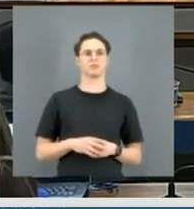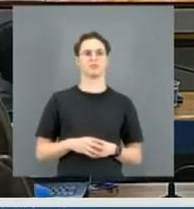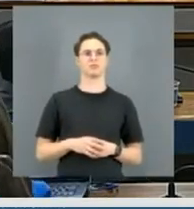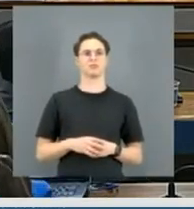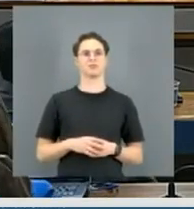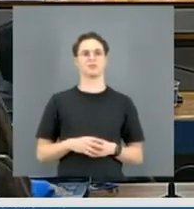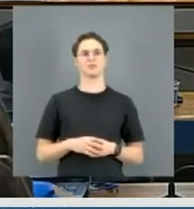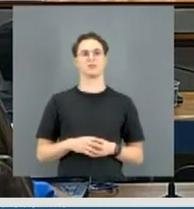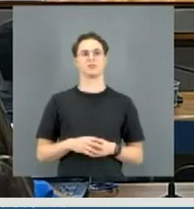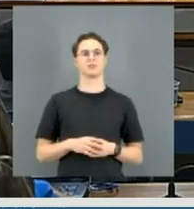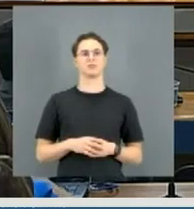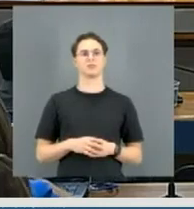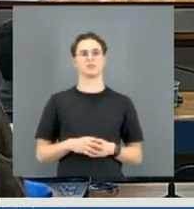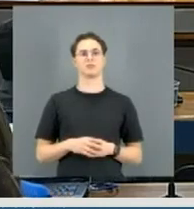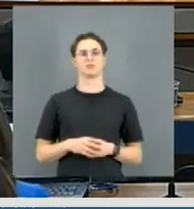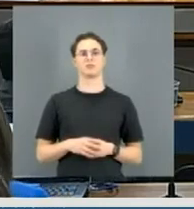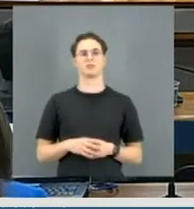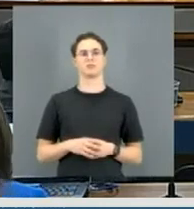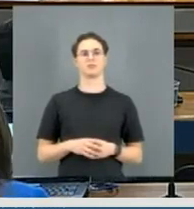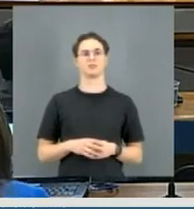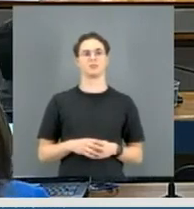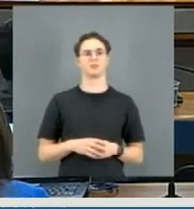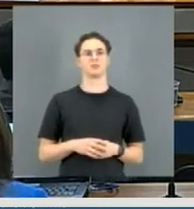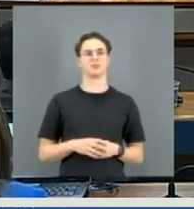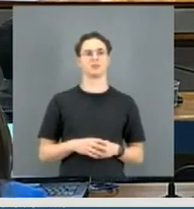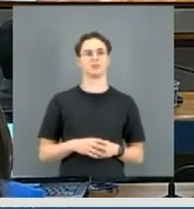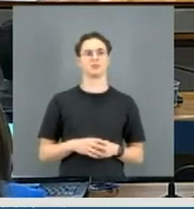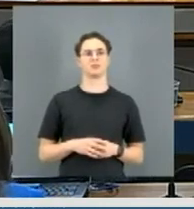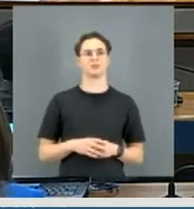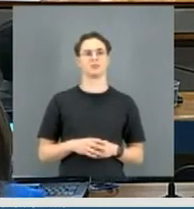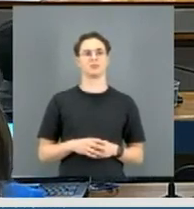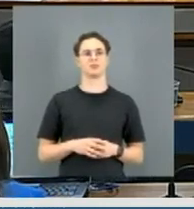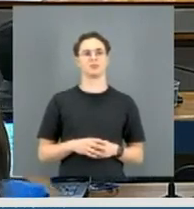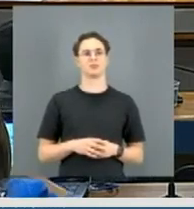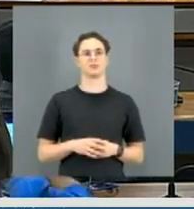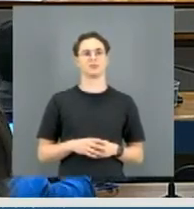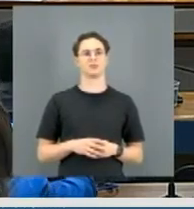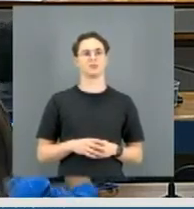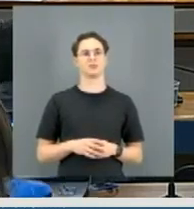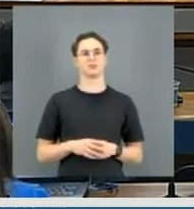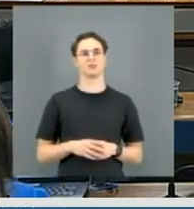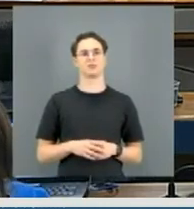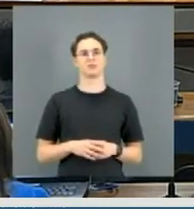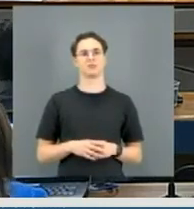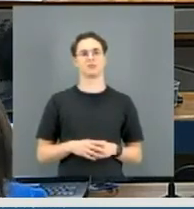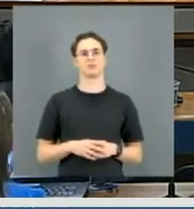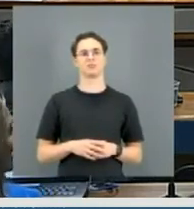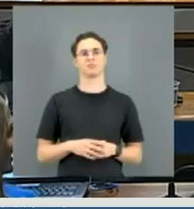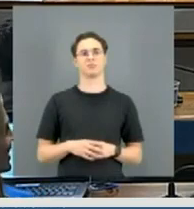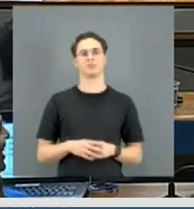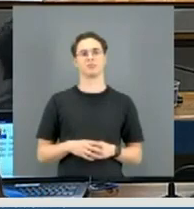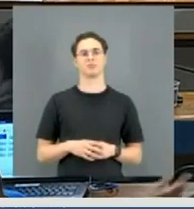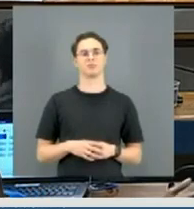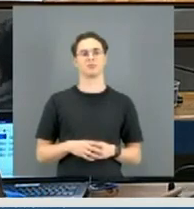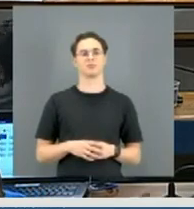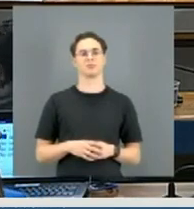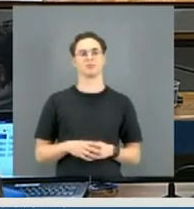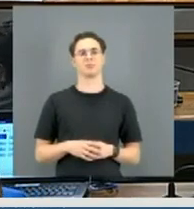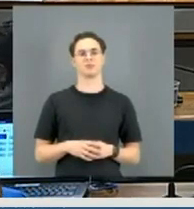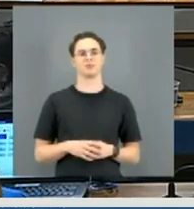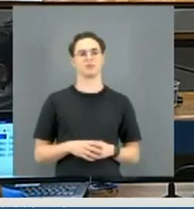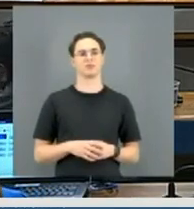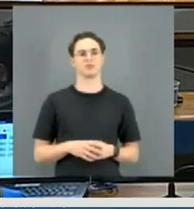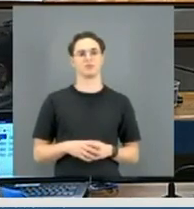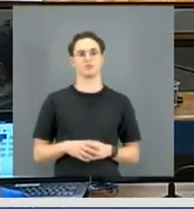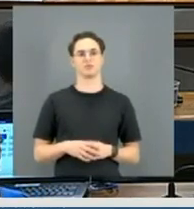despesas, mas a gente não estava vendo o contrassenso, que é também de estar avaliando se essas despesas, o quanto